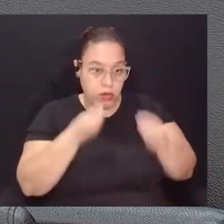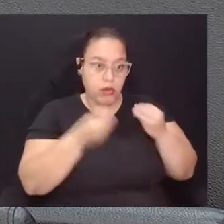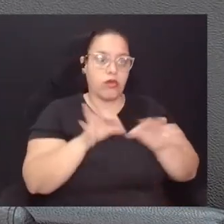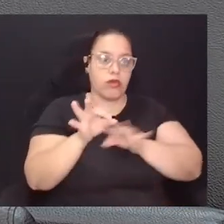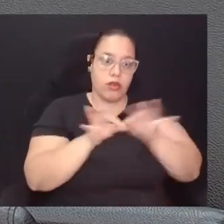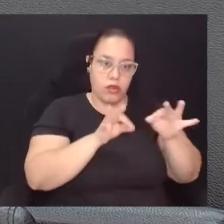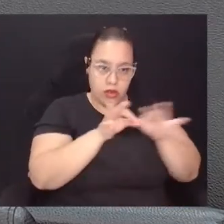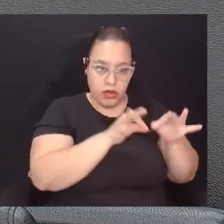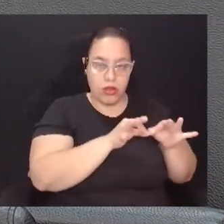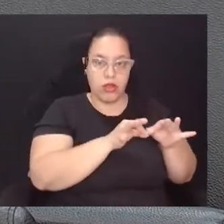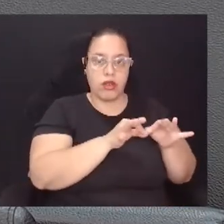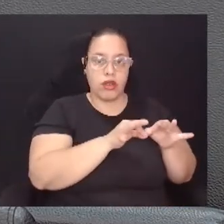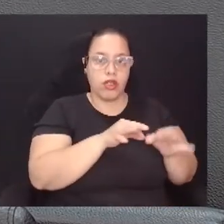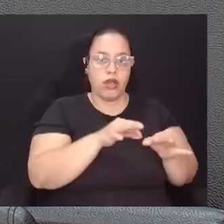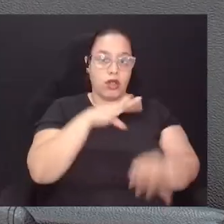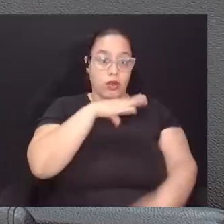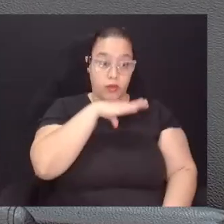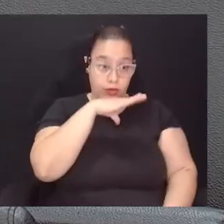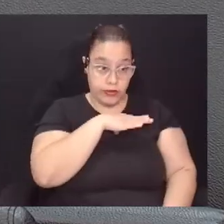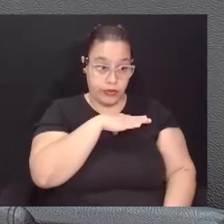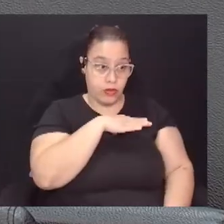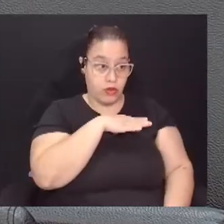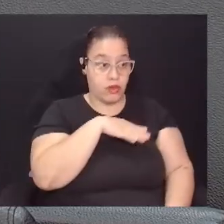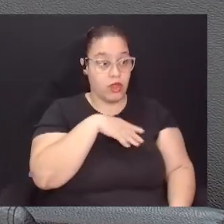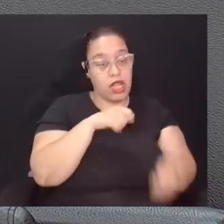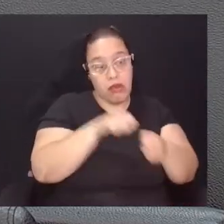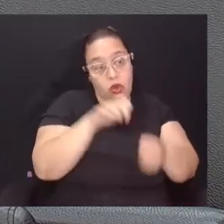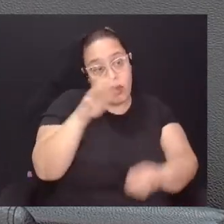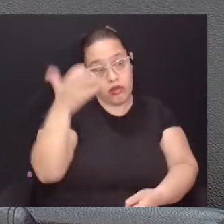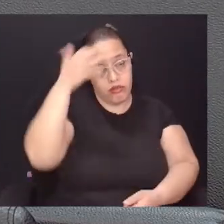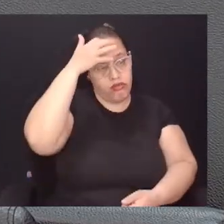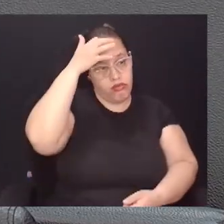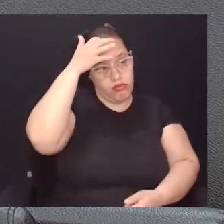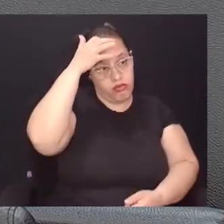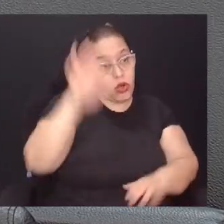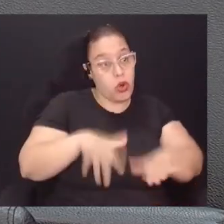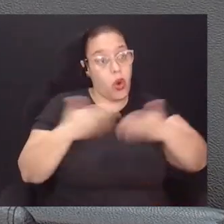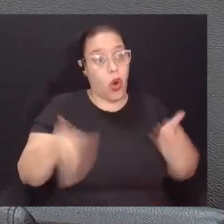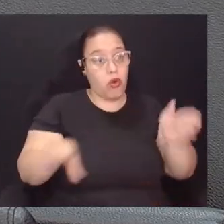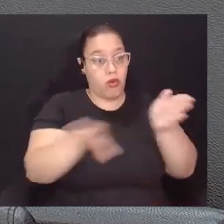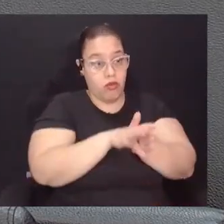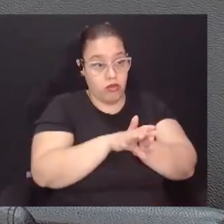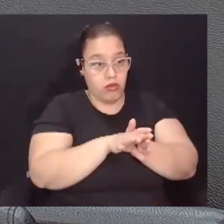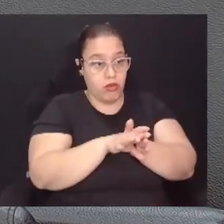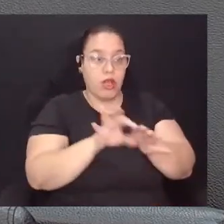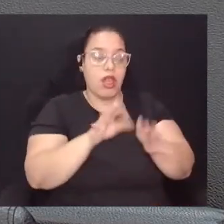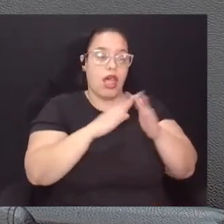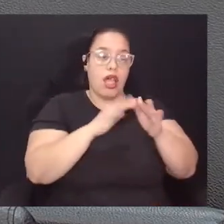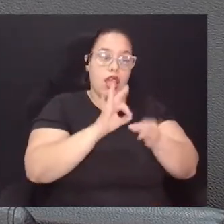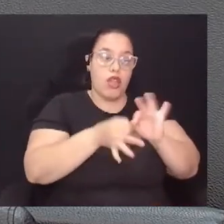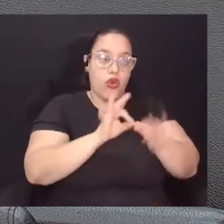né, como o plano de municipalização estava em curso, qual o momento que isso chegaria na Casa